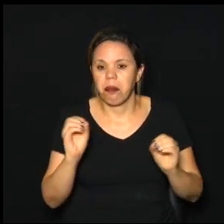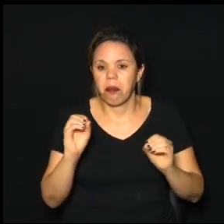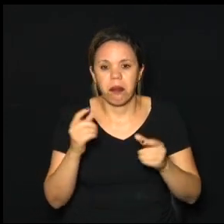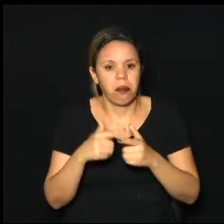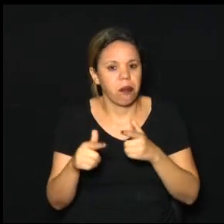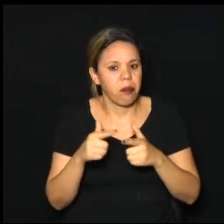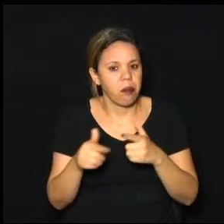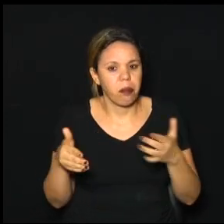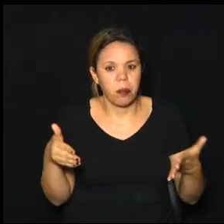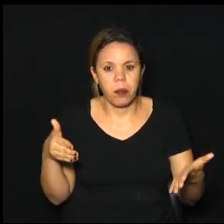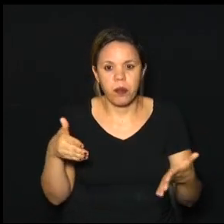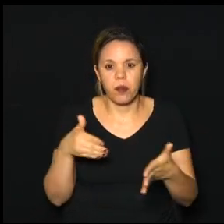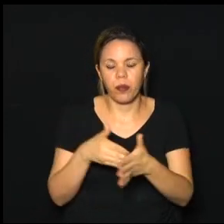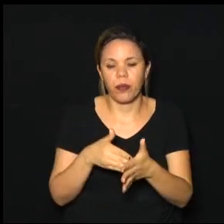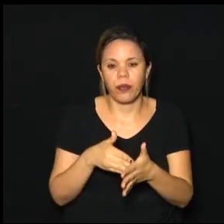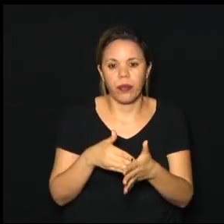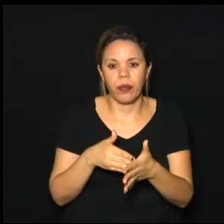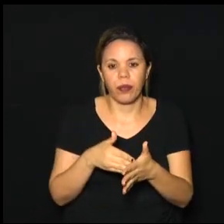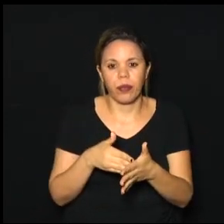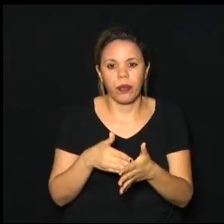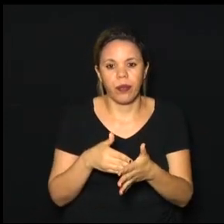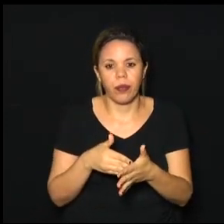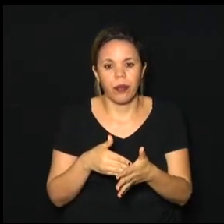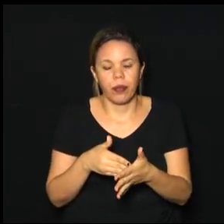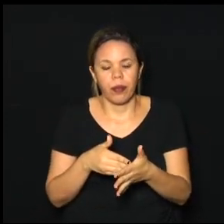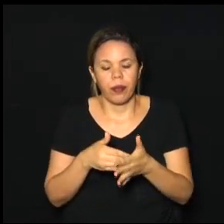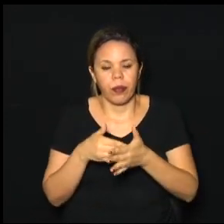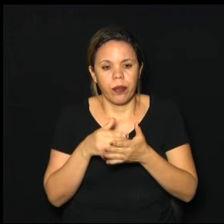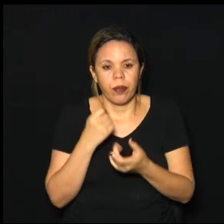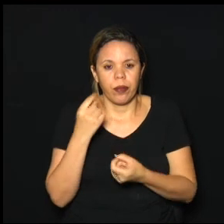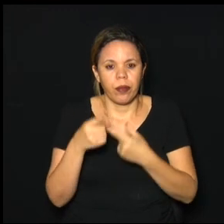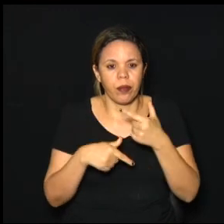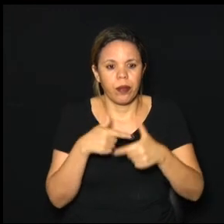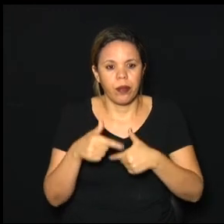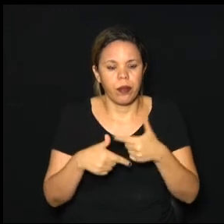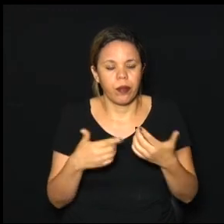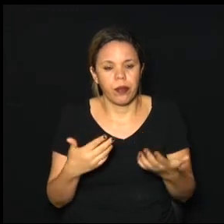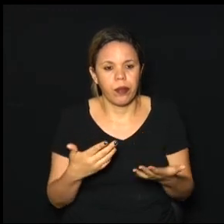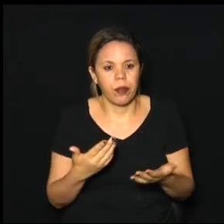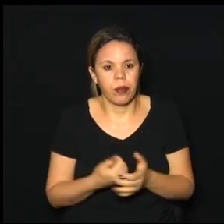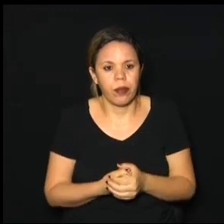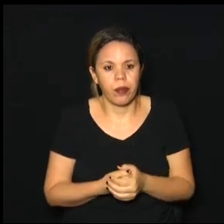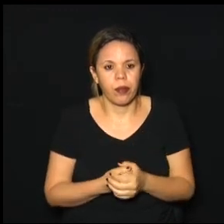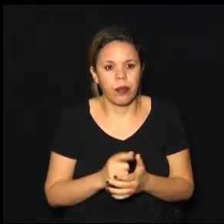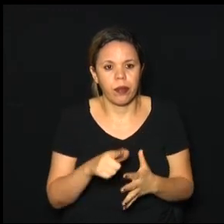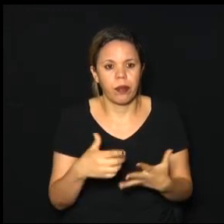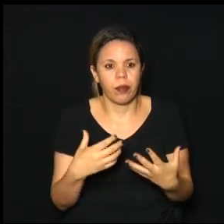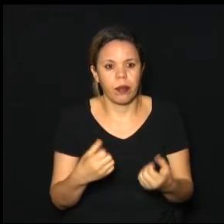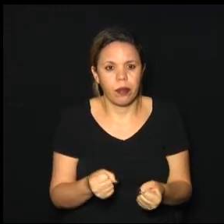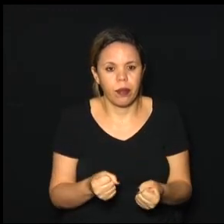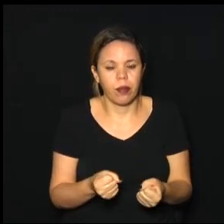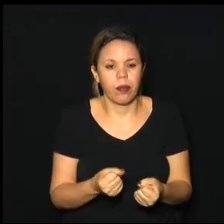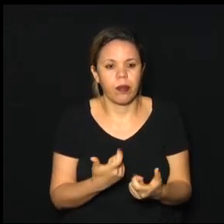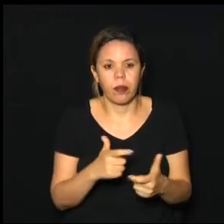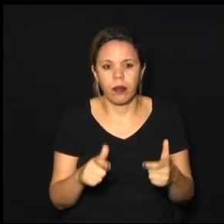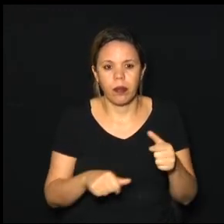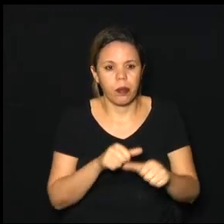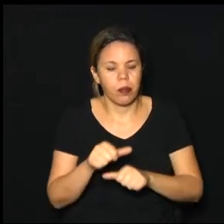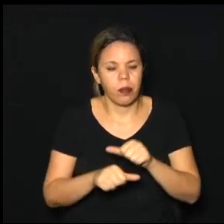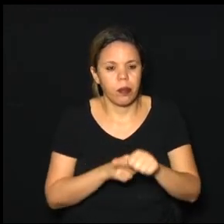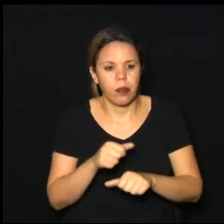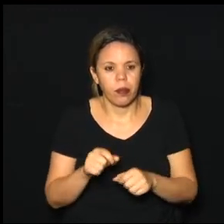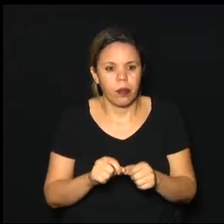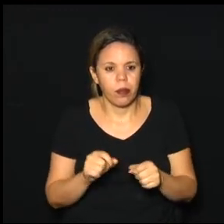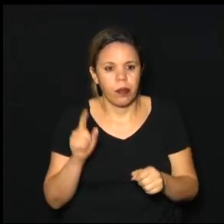de problema aí que acarrete algum tipo de consequência, vem a posse, que não houve alteração, ela vai